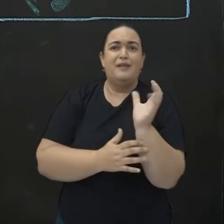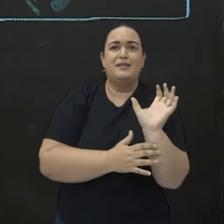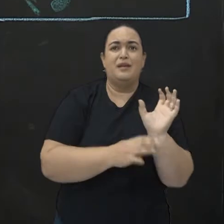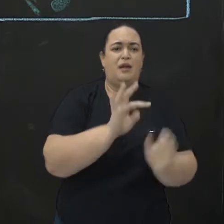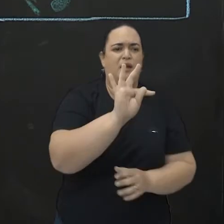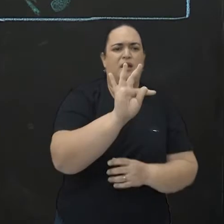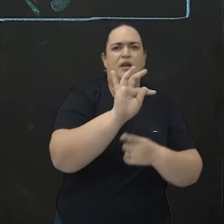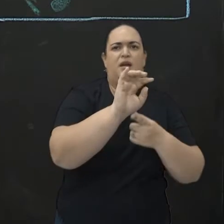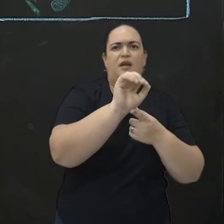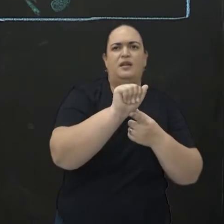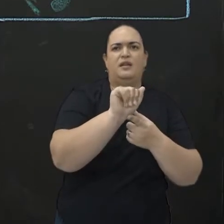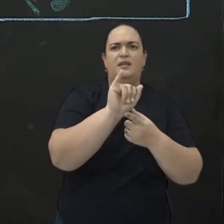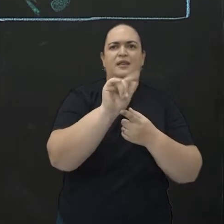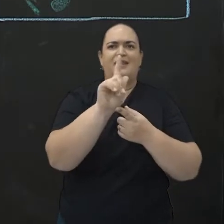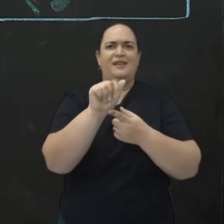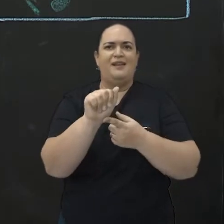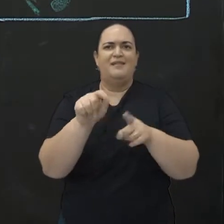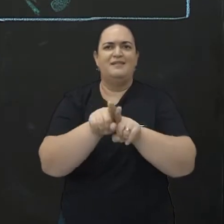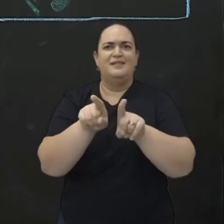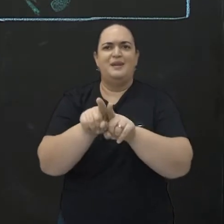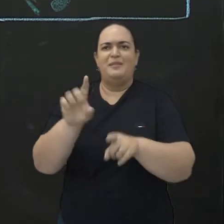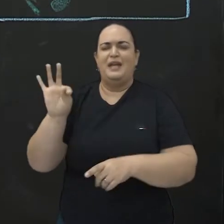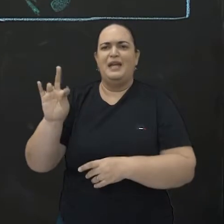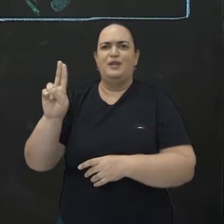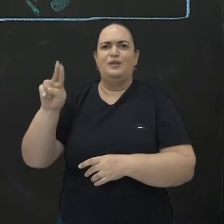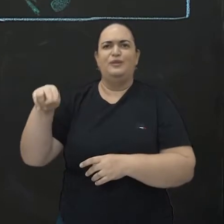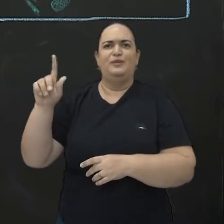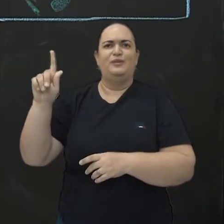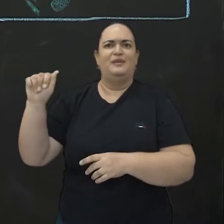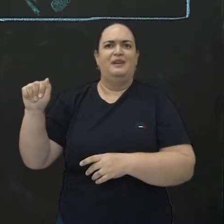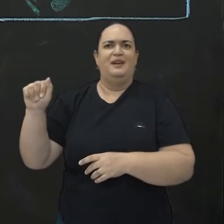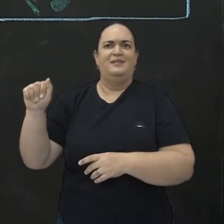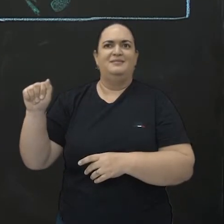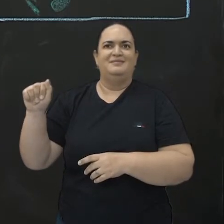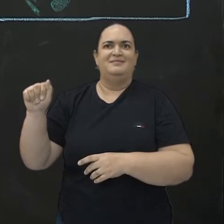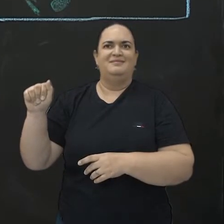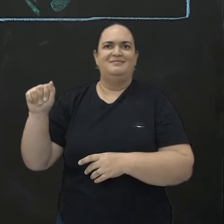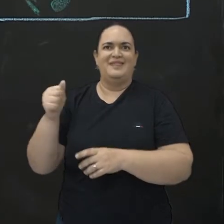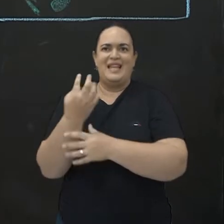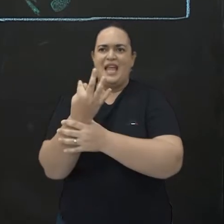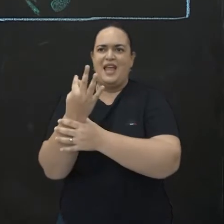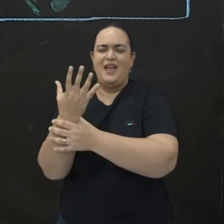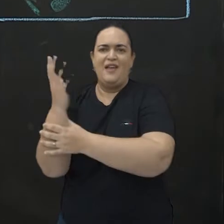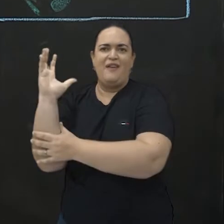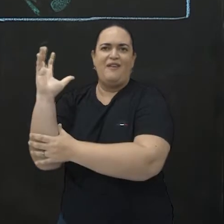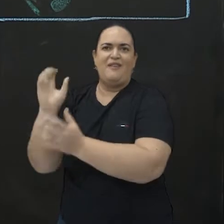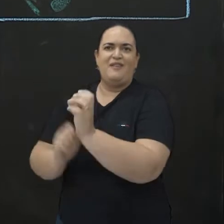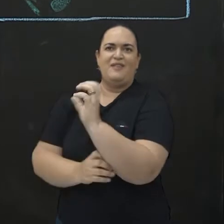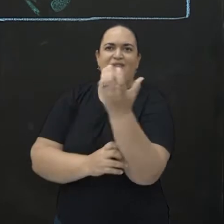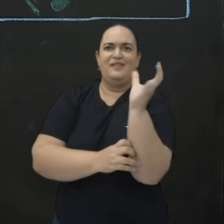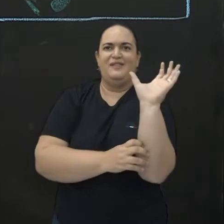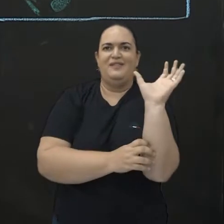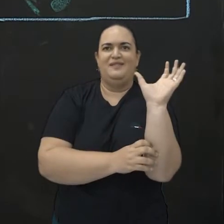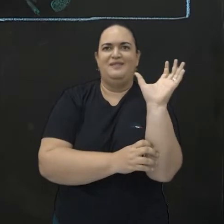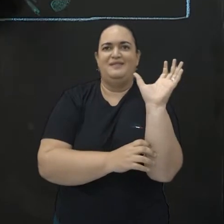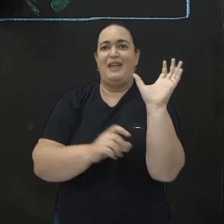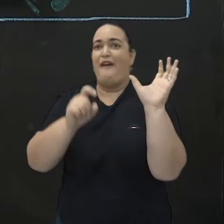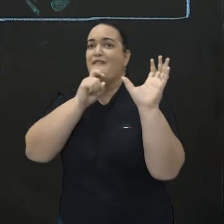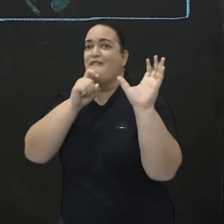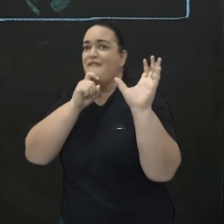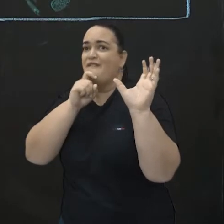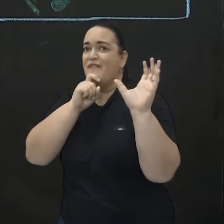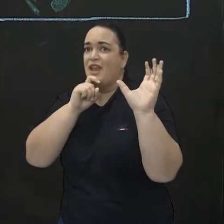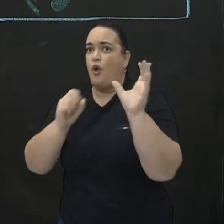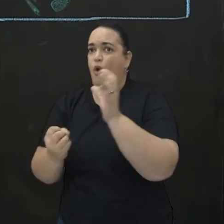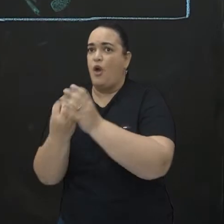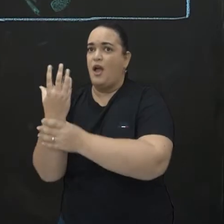a tundra. Nas regiões onde temos o clima frio, vamos ter a formação da taiga, também chamado